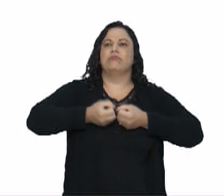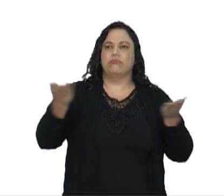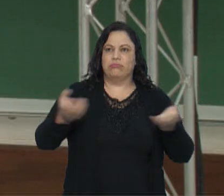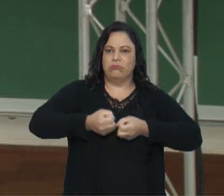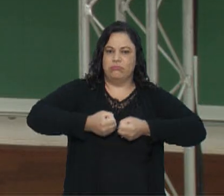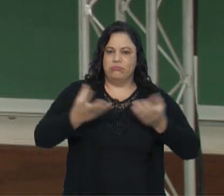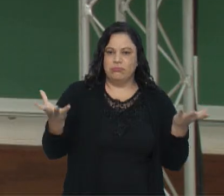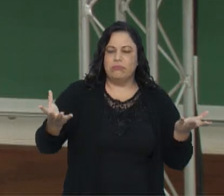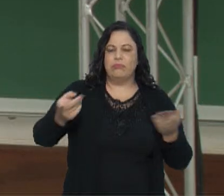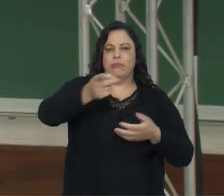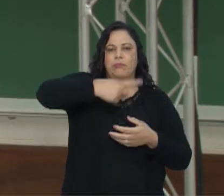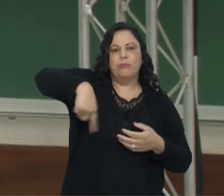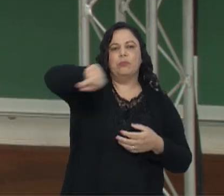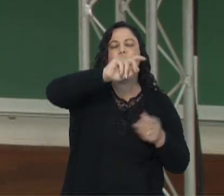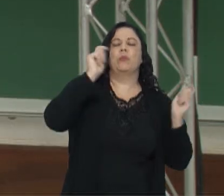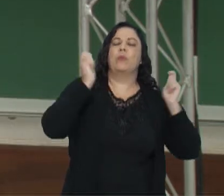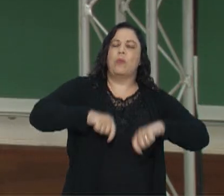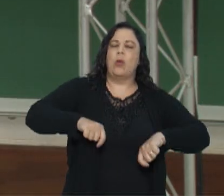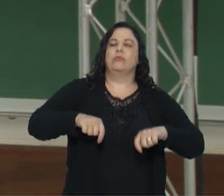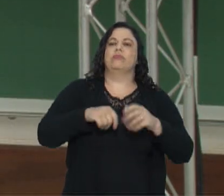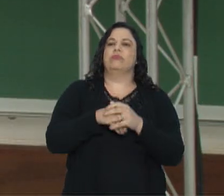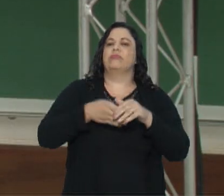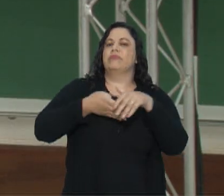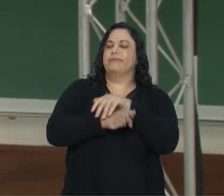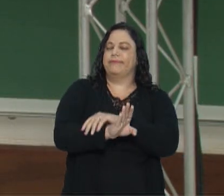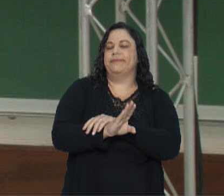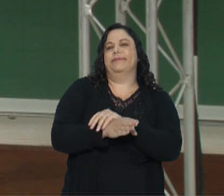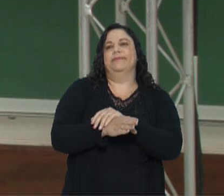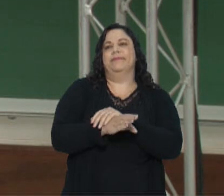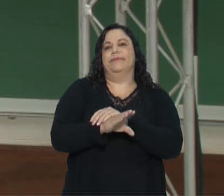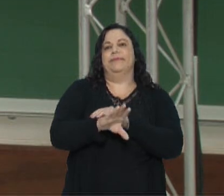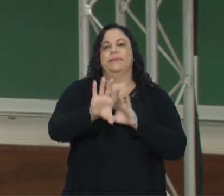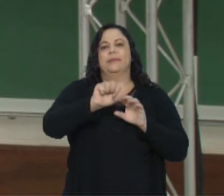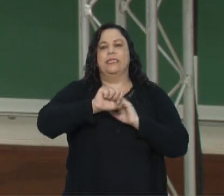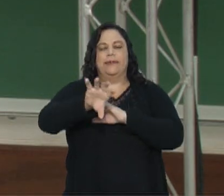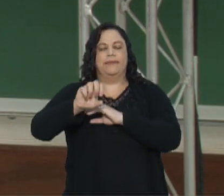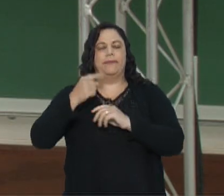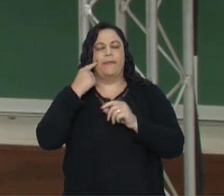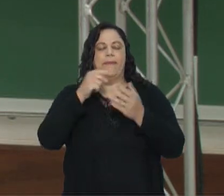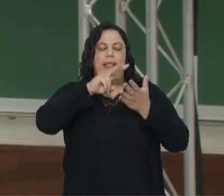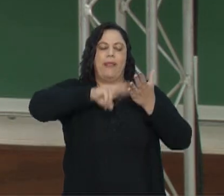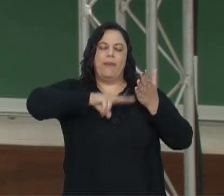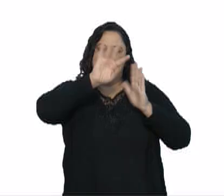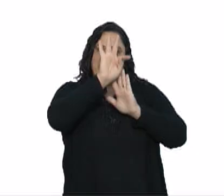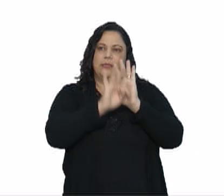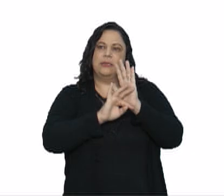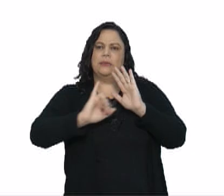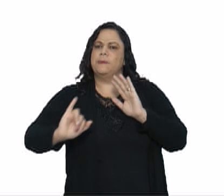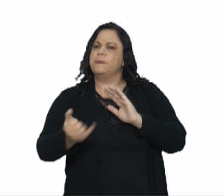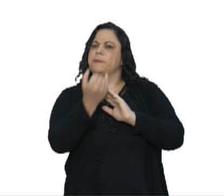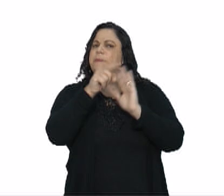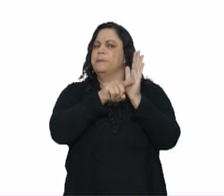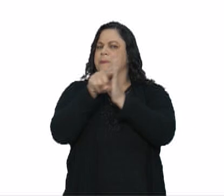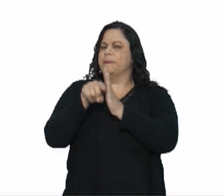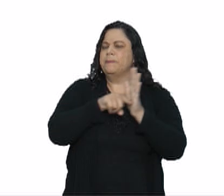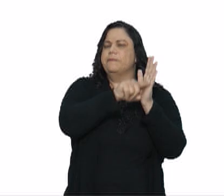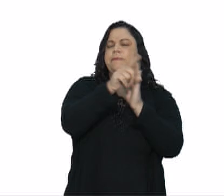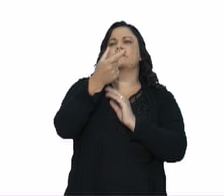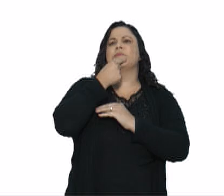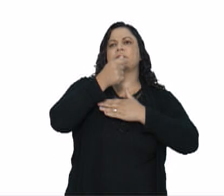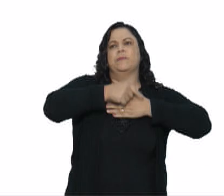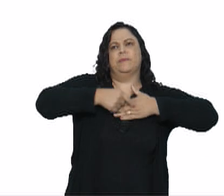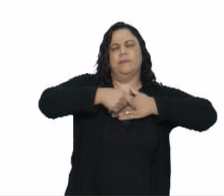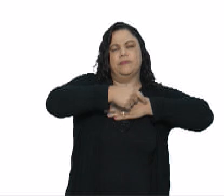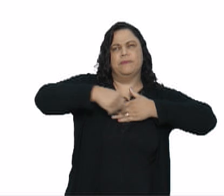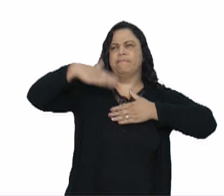dá para vocês acessarem sem problema nenhum. Também aproveite para pesquisar sobre a vida e a obra do genial Machado de Assis,